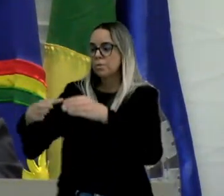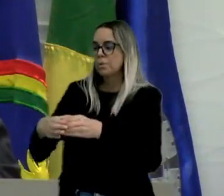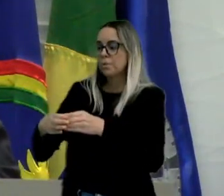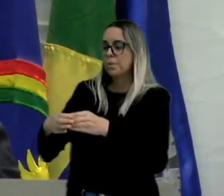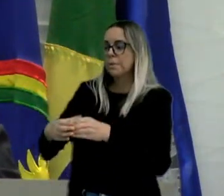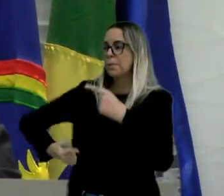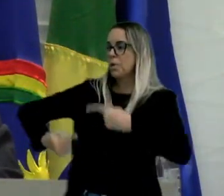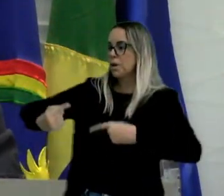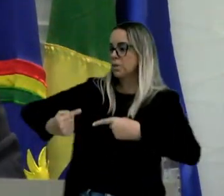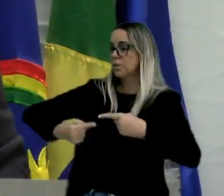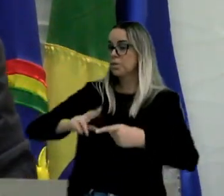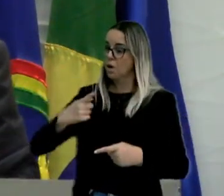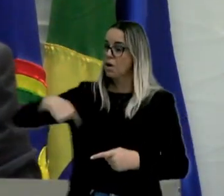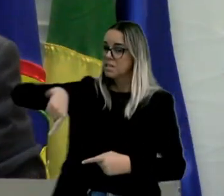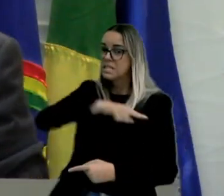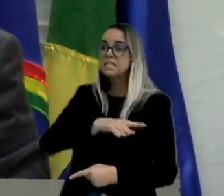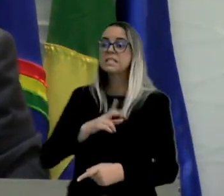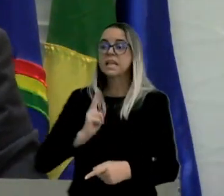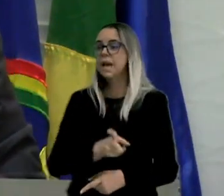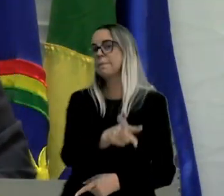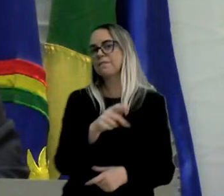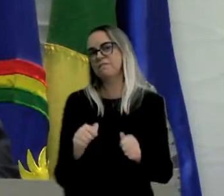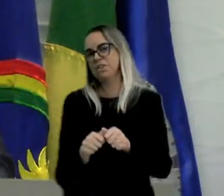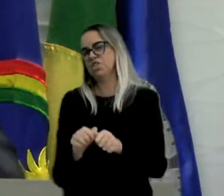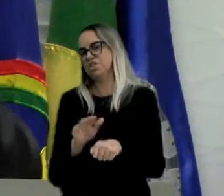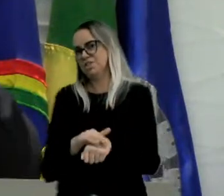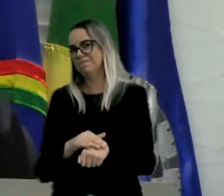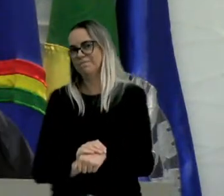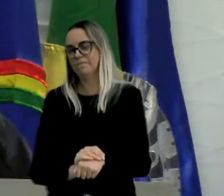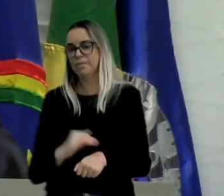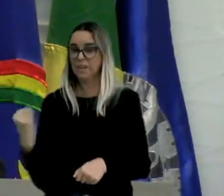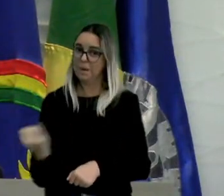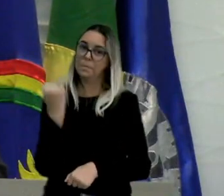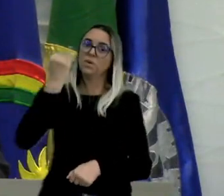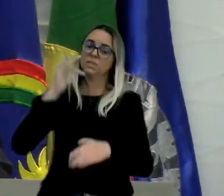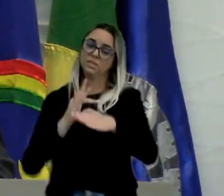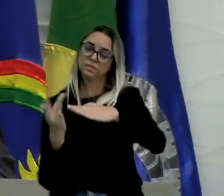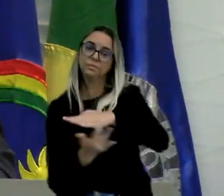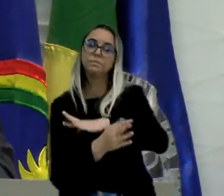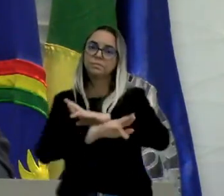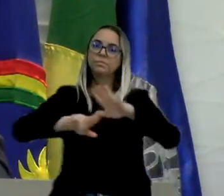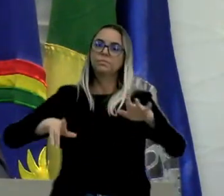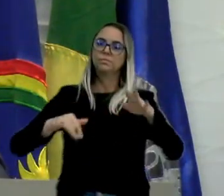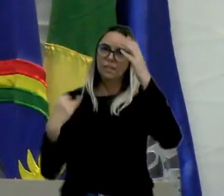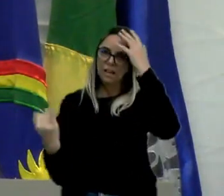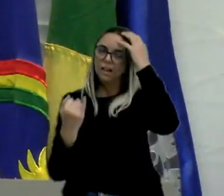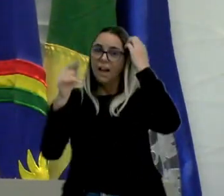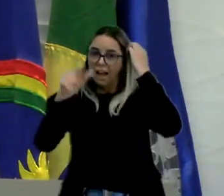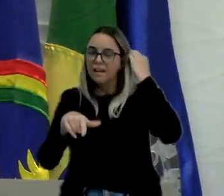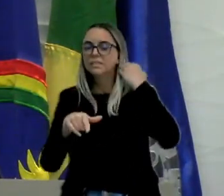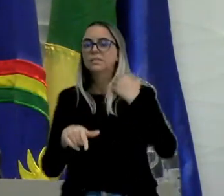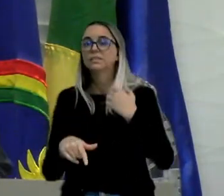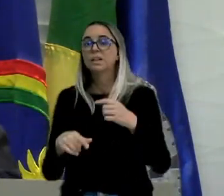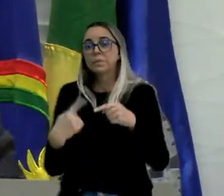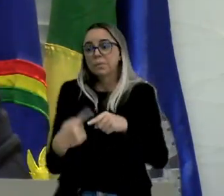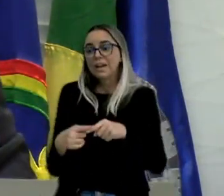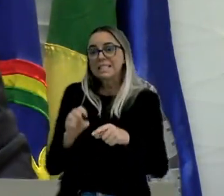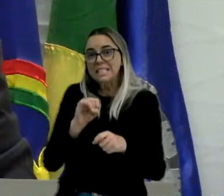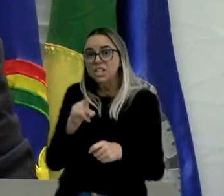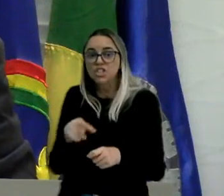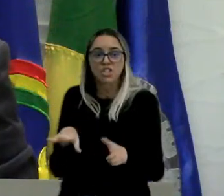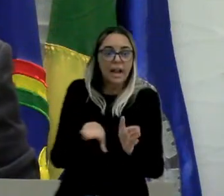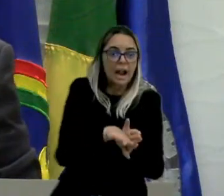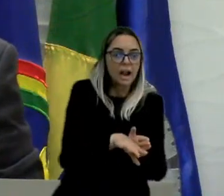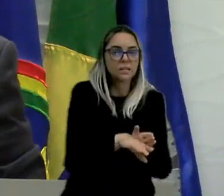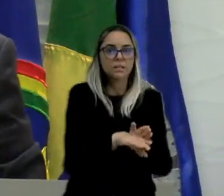como sempre fizemos a importância das redes sociais é mu porque quando chegar lá no no Ministério Público quando se